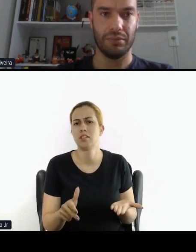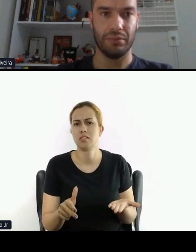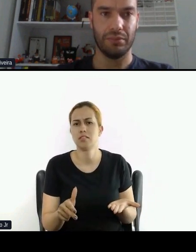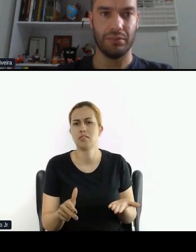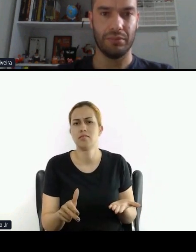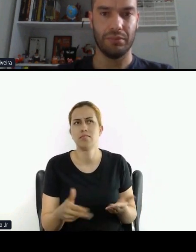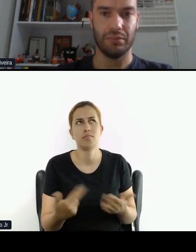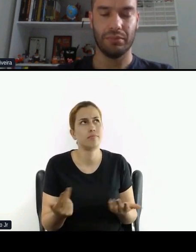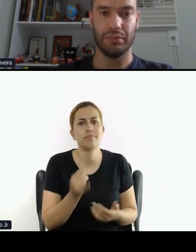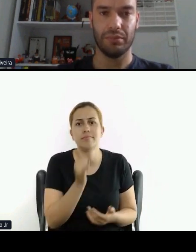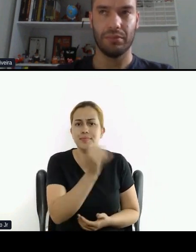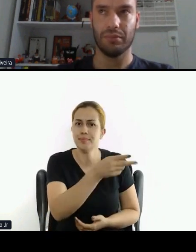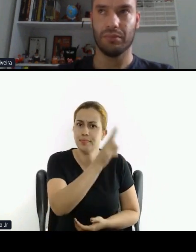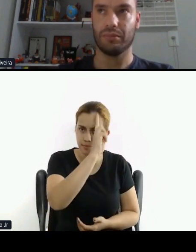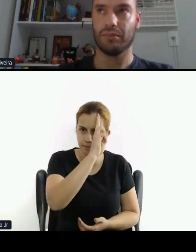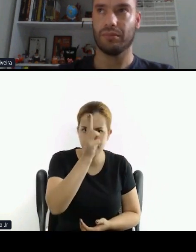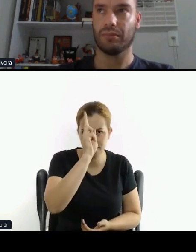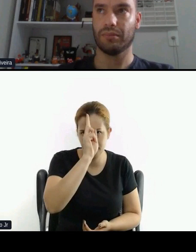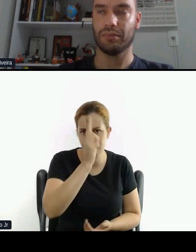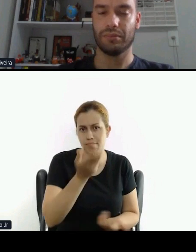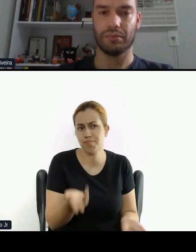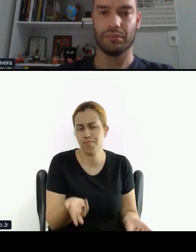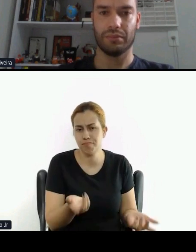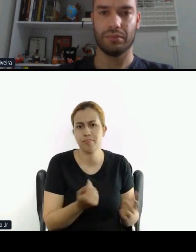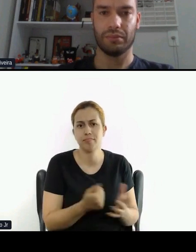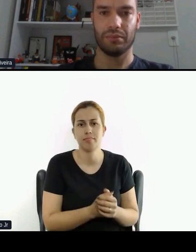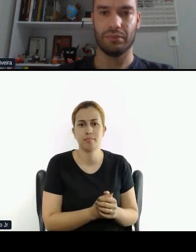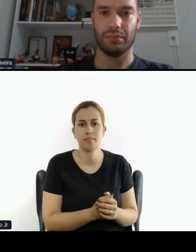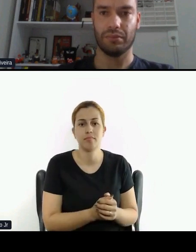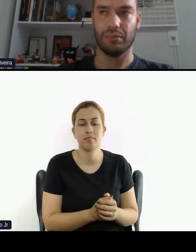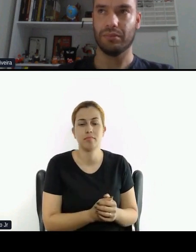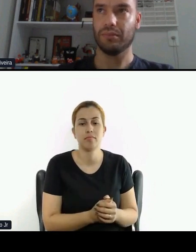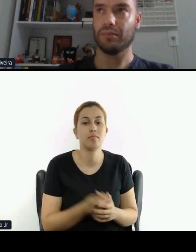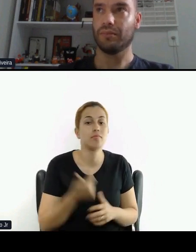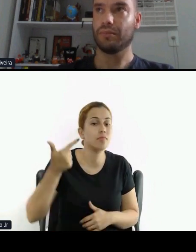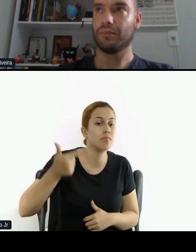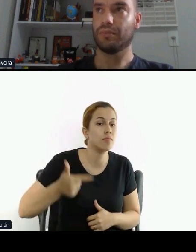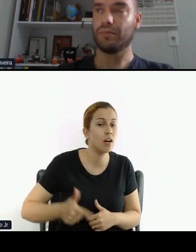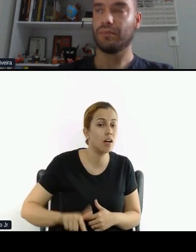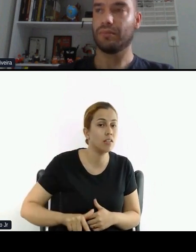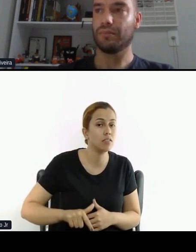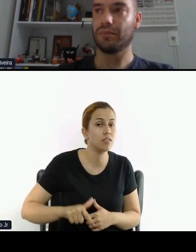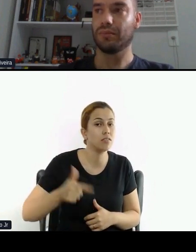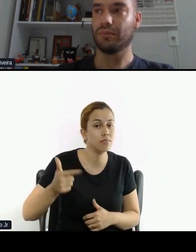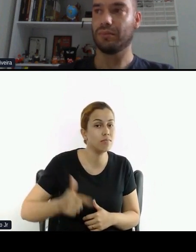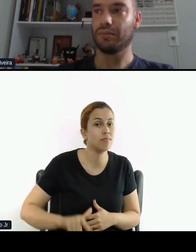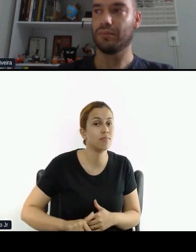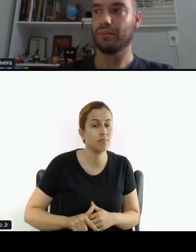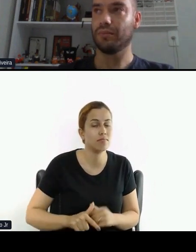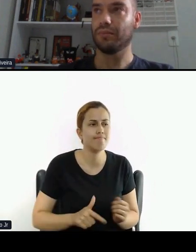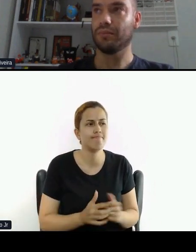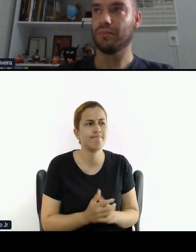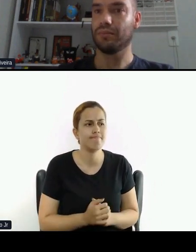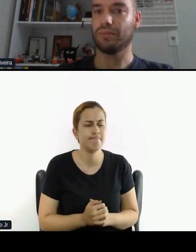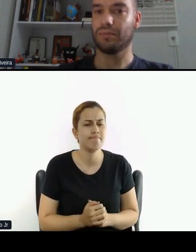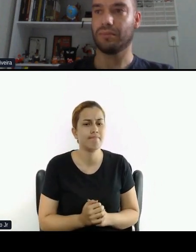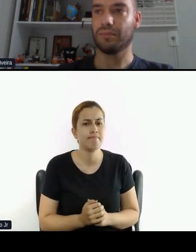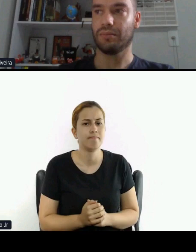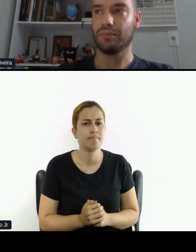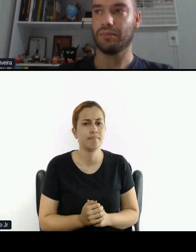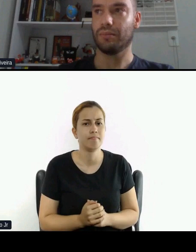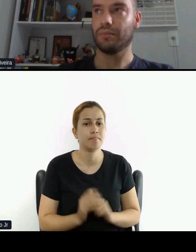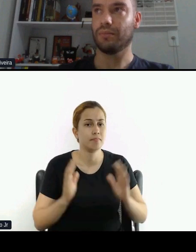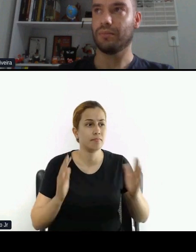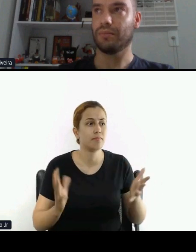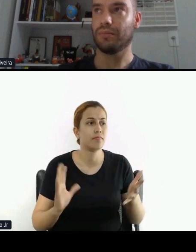por exemplo, né? Nós temos aqui, acabamos de passar por ela